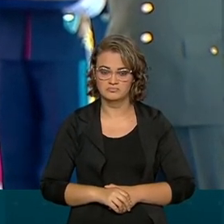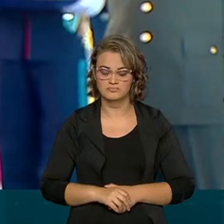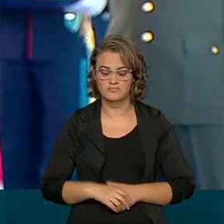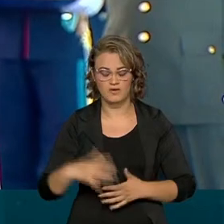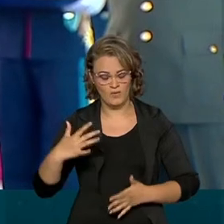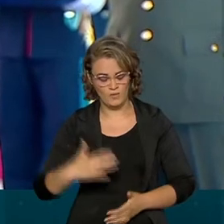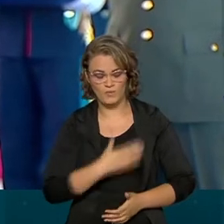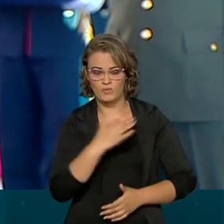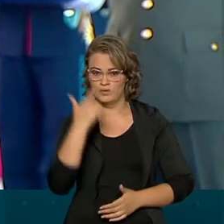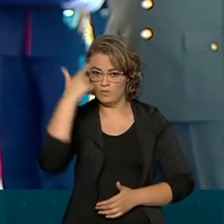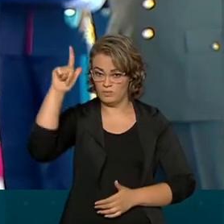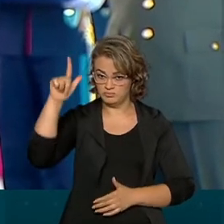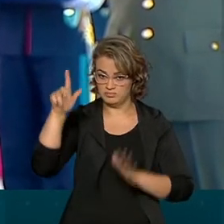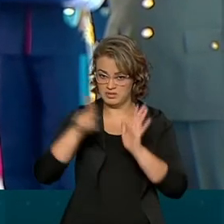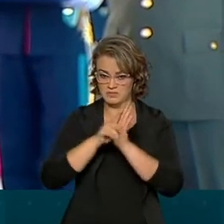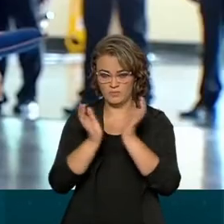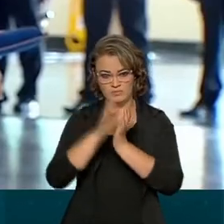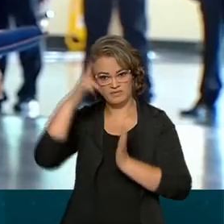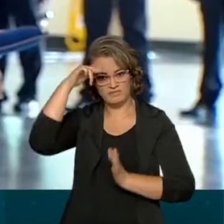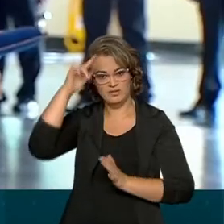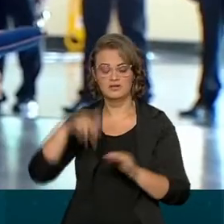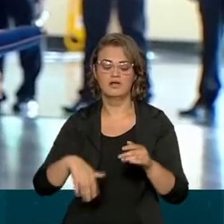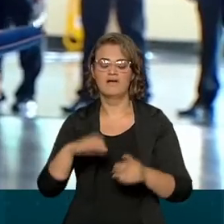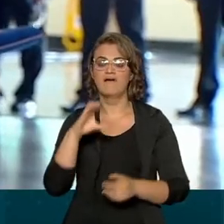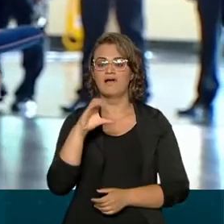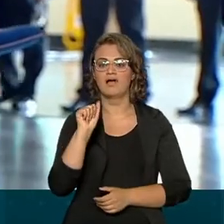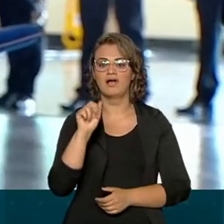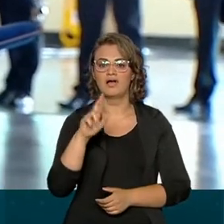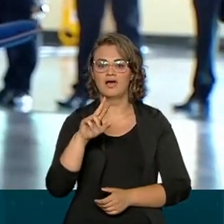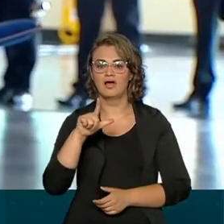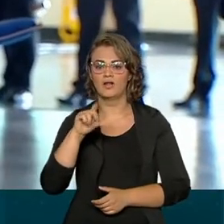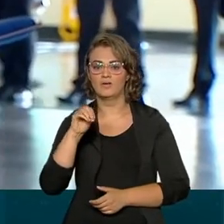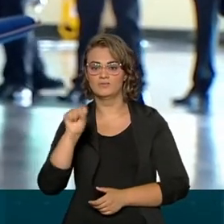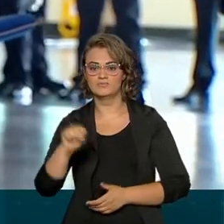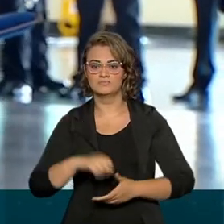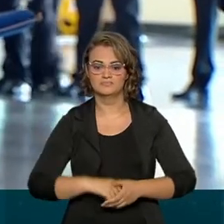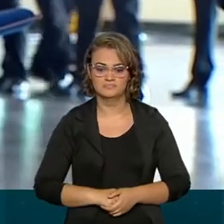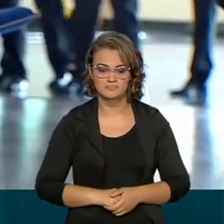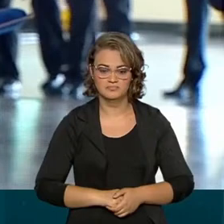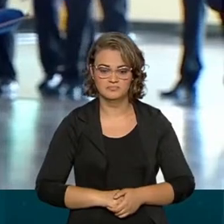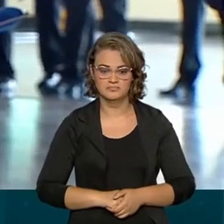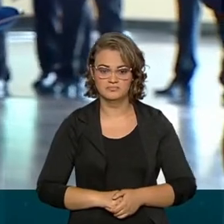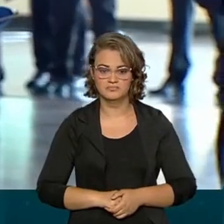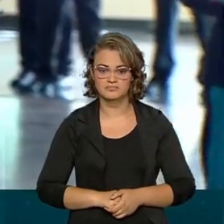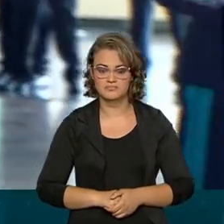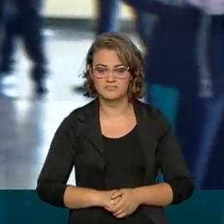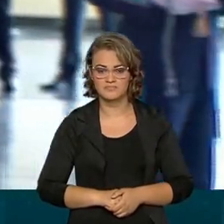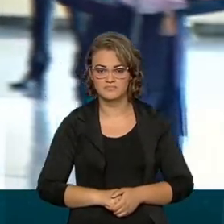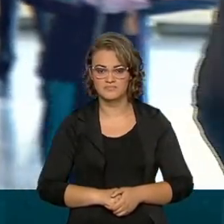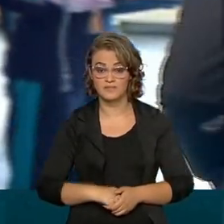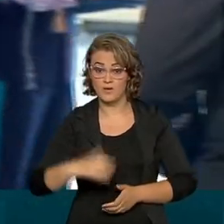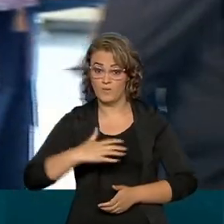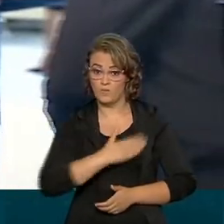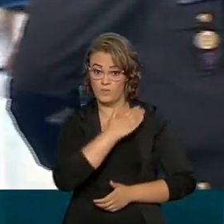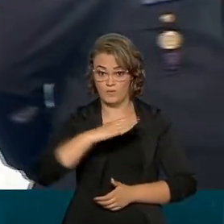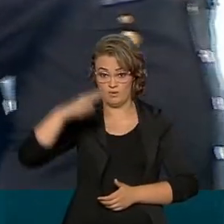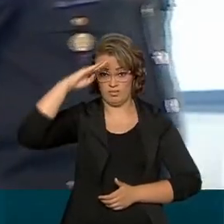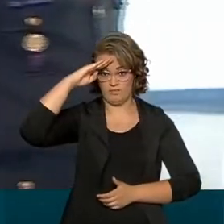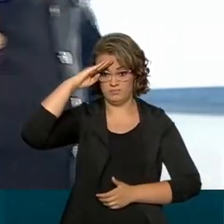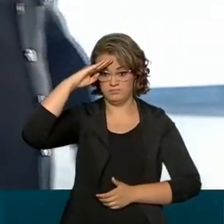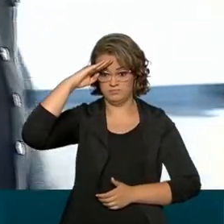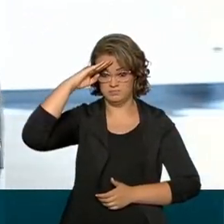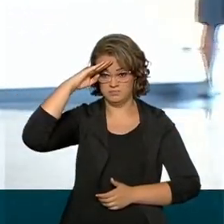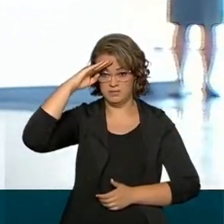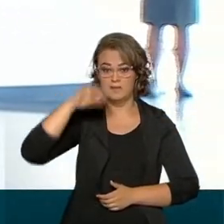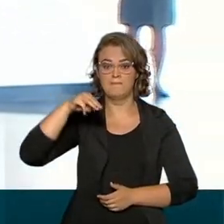e o Coronel de Cavalaria Carlos Vinícius Teixeira de Vasconcelos e o Coronel de